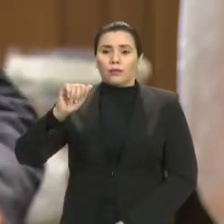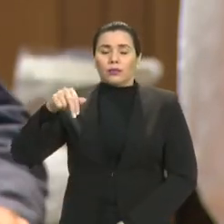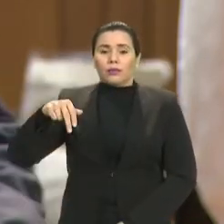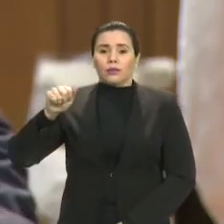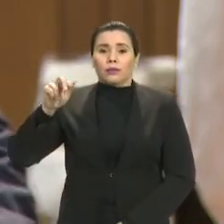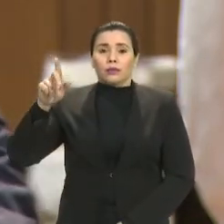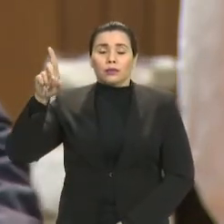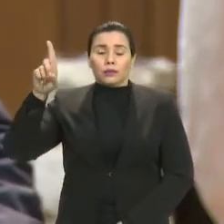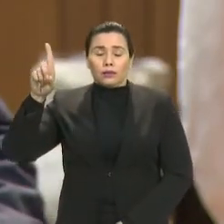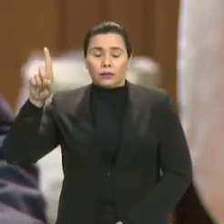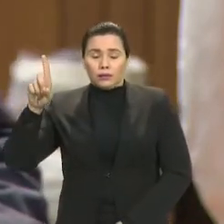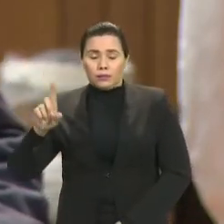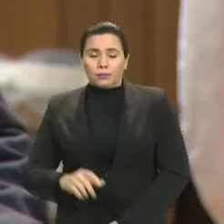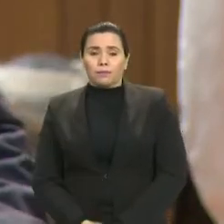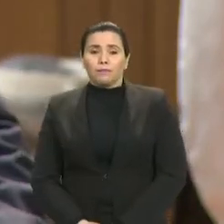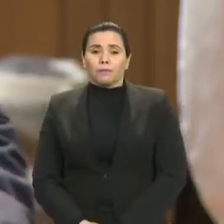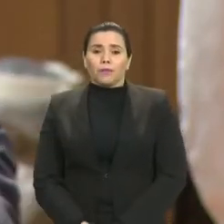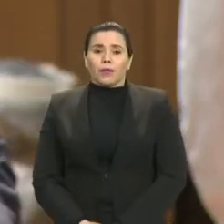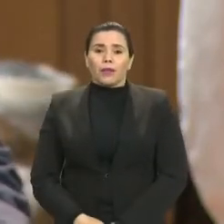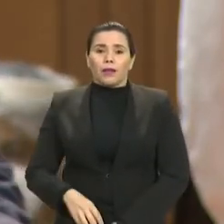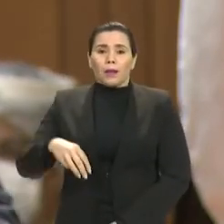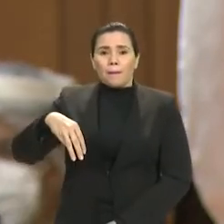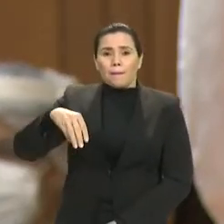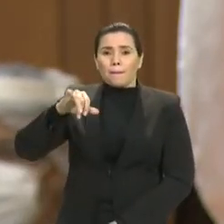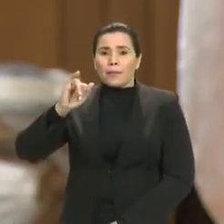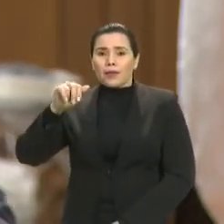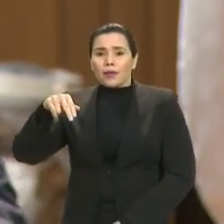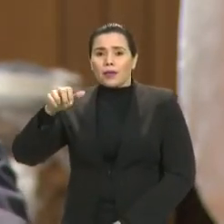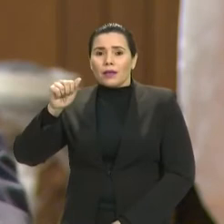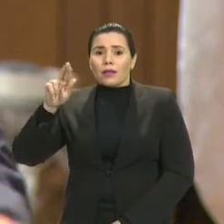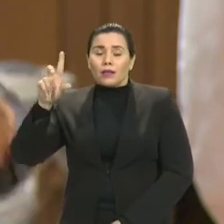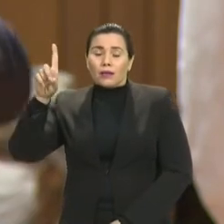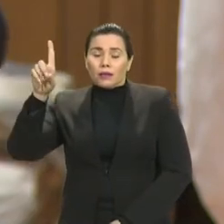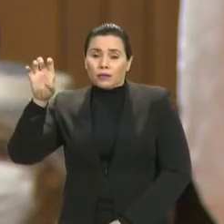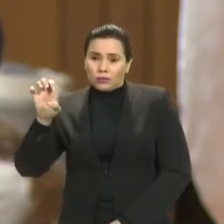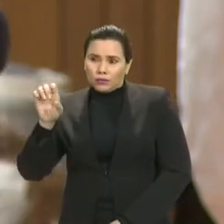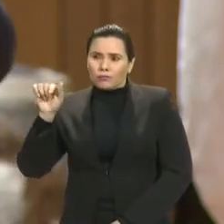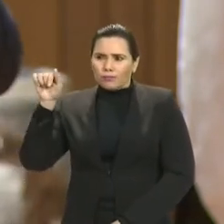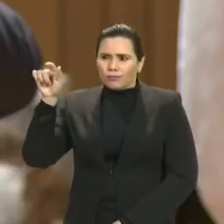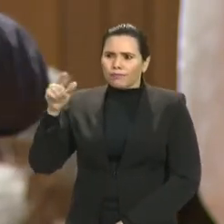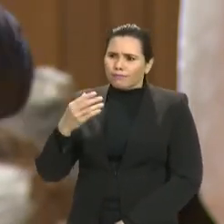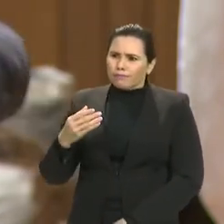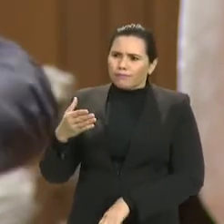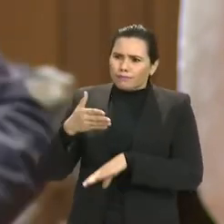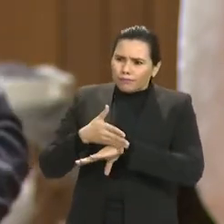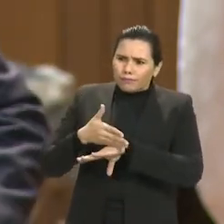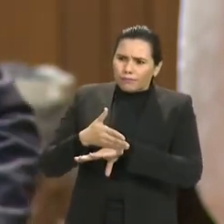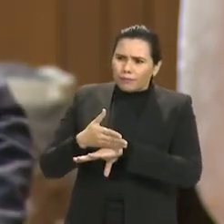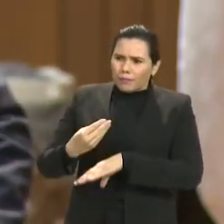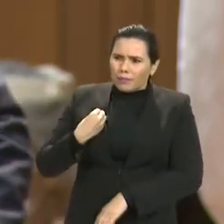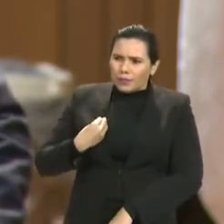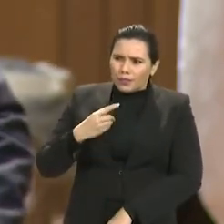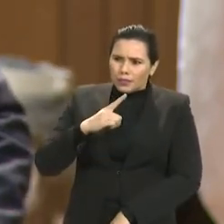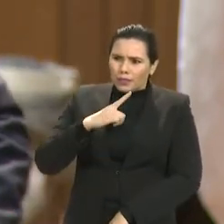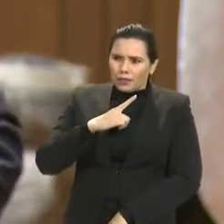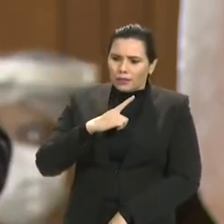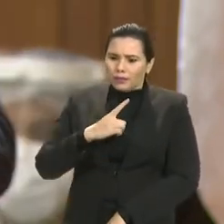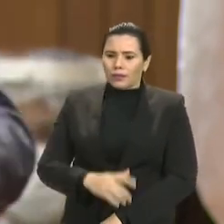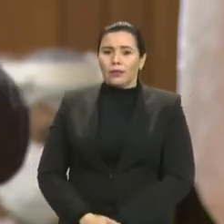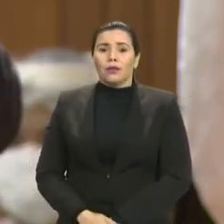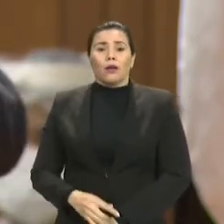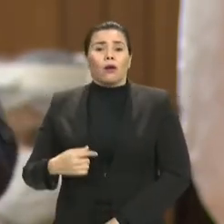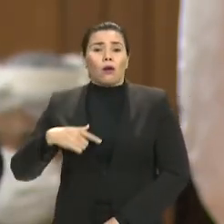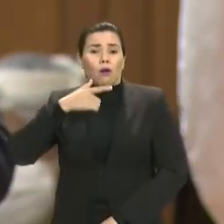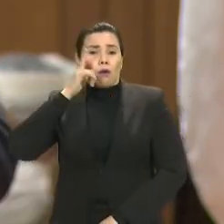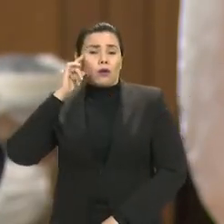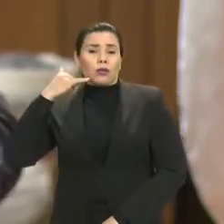de audiência. Minardi já está aí, inclusive, né, Minardi? Inclusive, ontem, Minardi fez uma ligação e